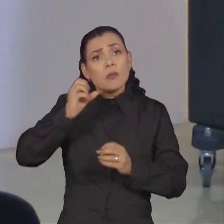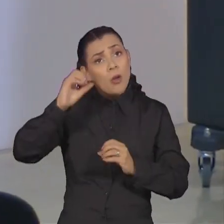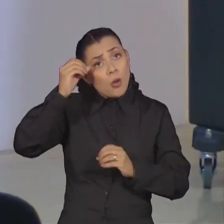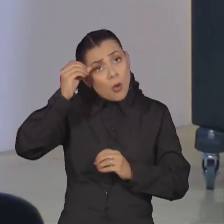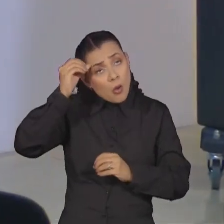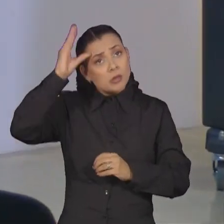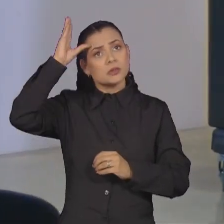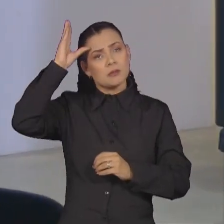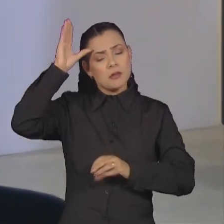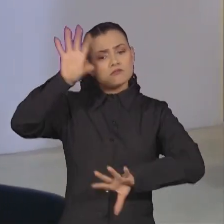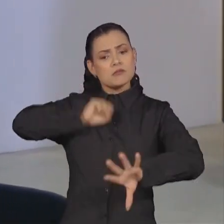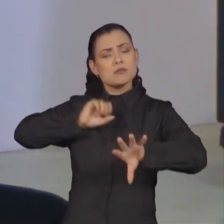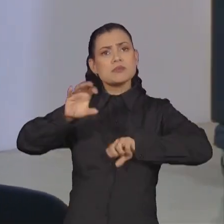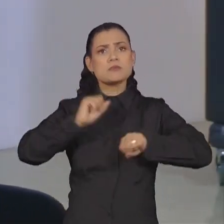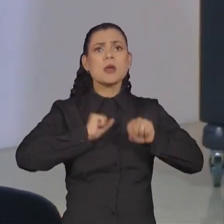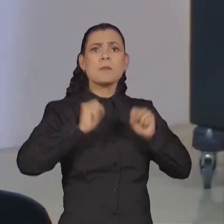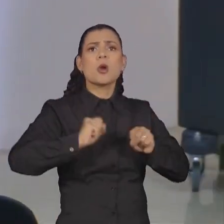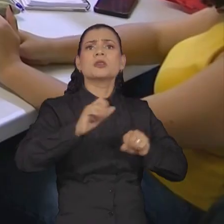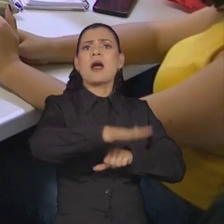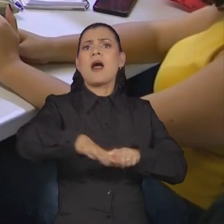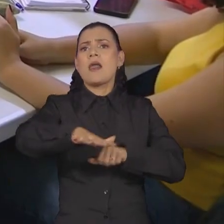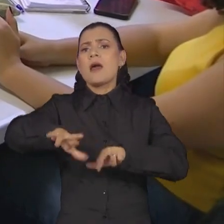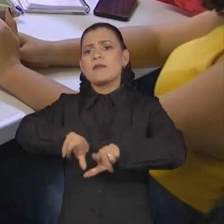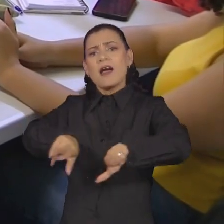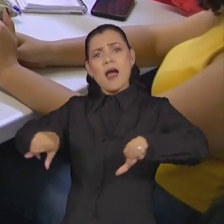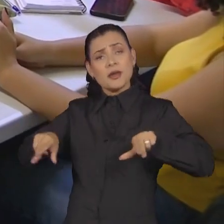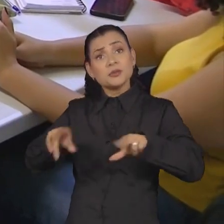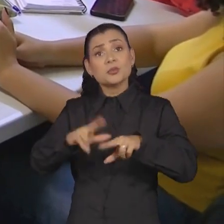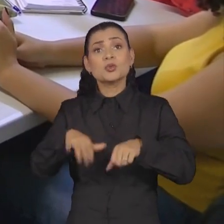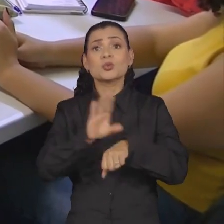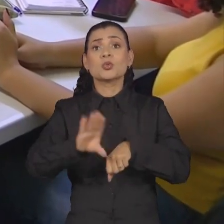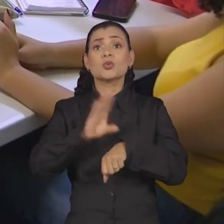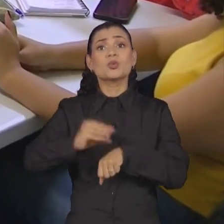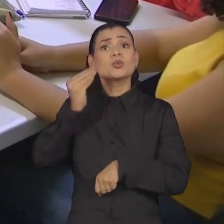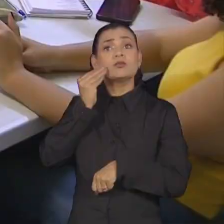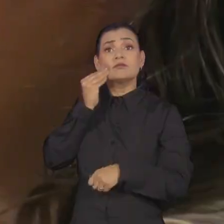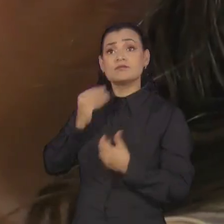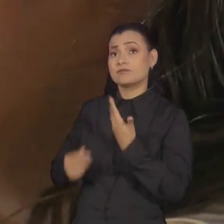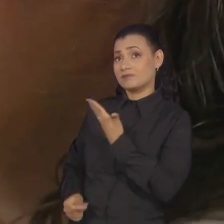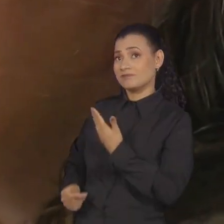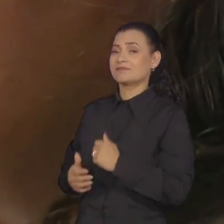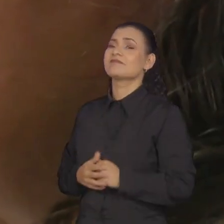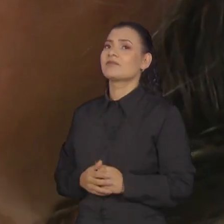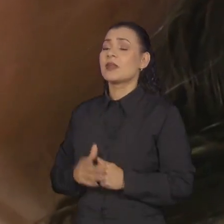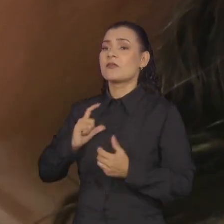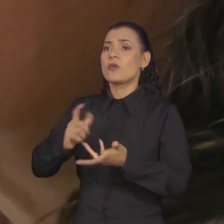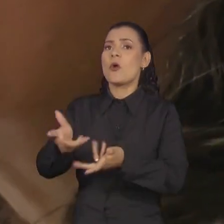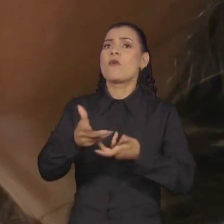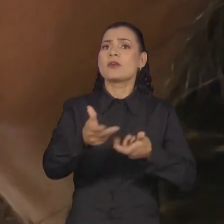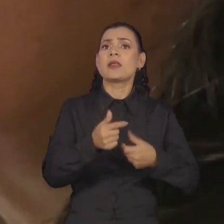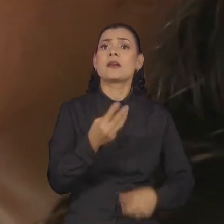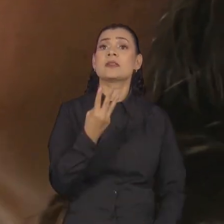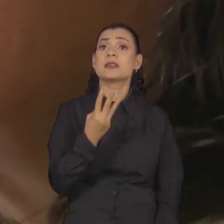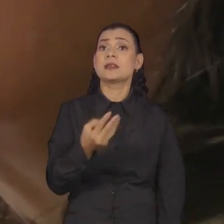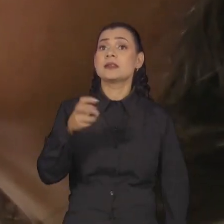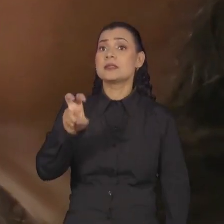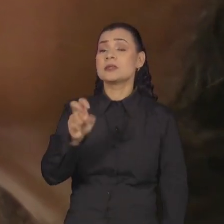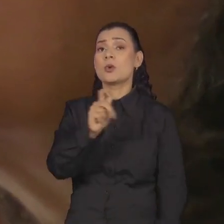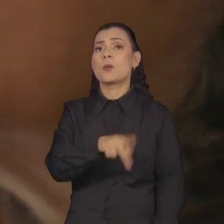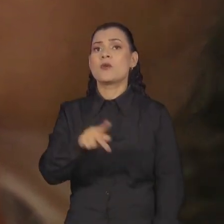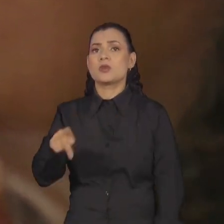ser aplicado em diversas áreas. Neste curso experimental, por exemplo, foram convidados